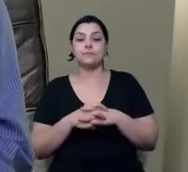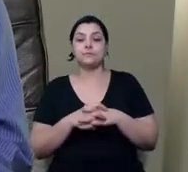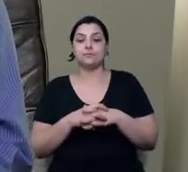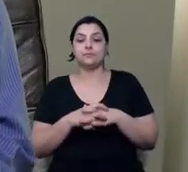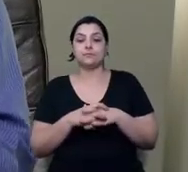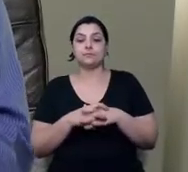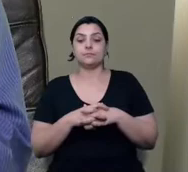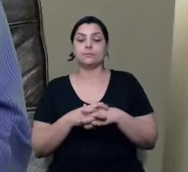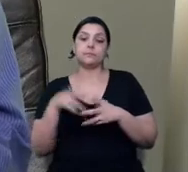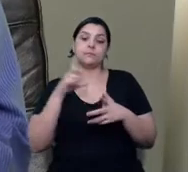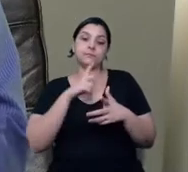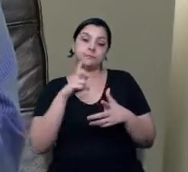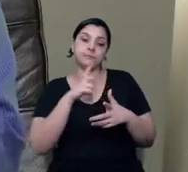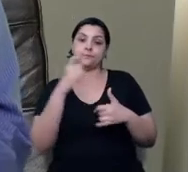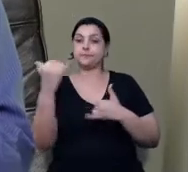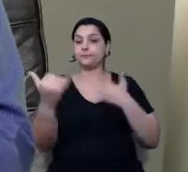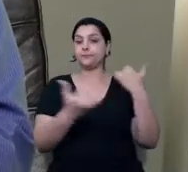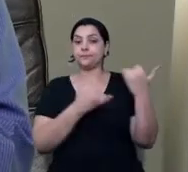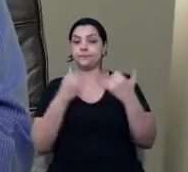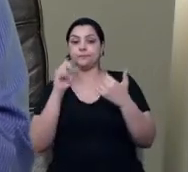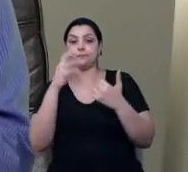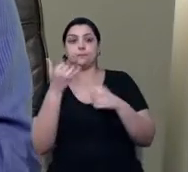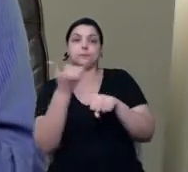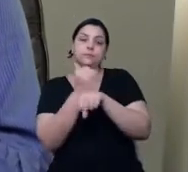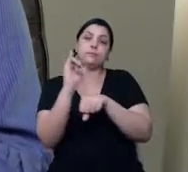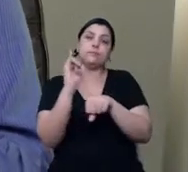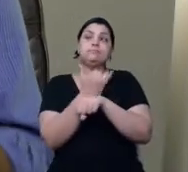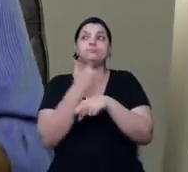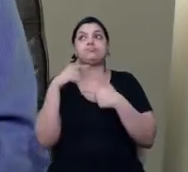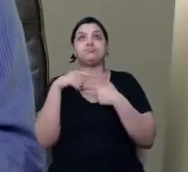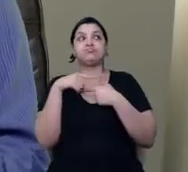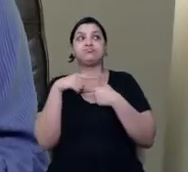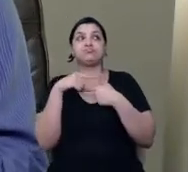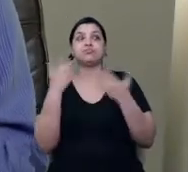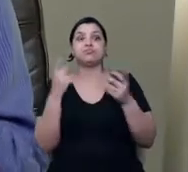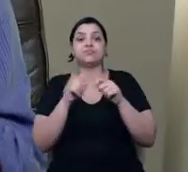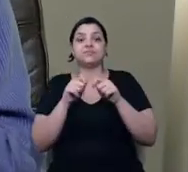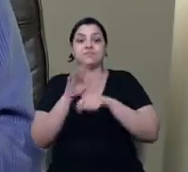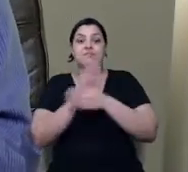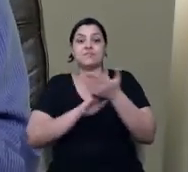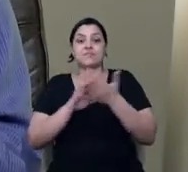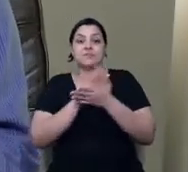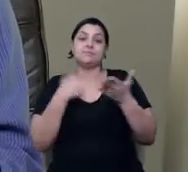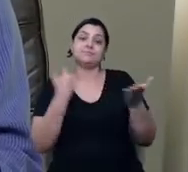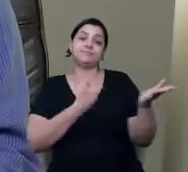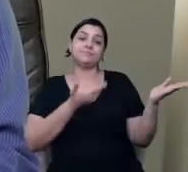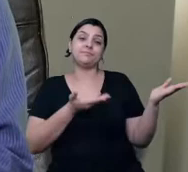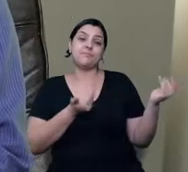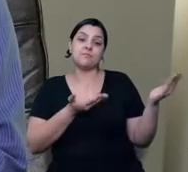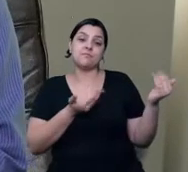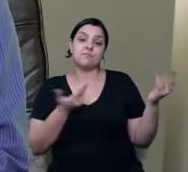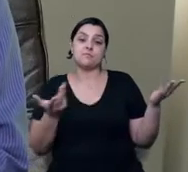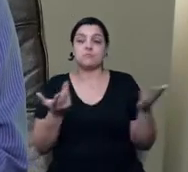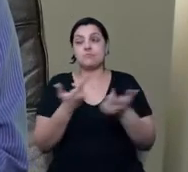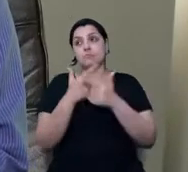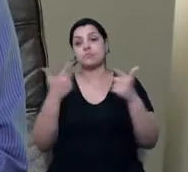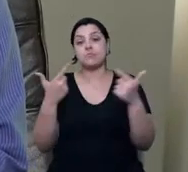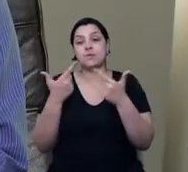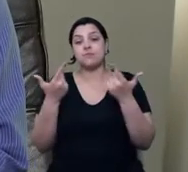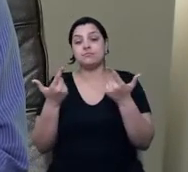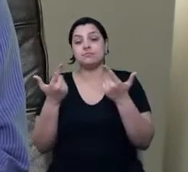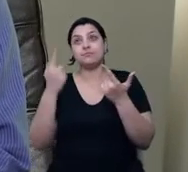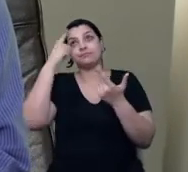formas para poder burlar um pouco essa coisa do tédio, do não ter o que fazer para a juventude, que é uma cidade que tinha poucos recursos. Então, a